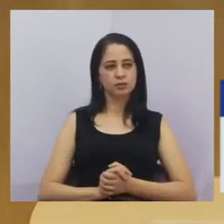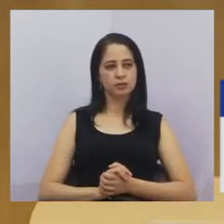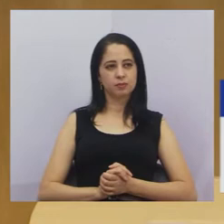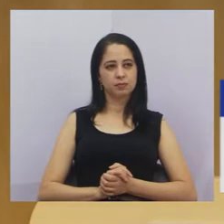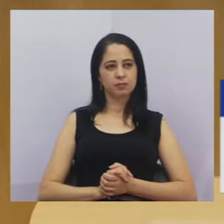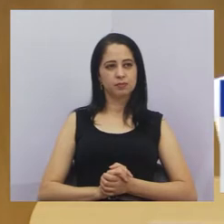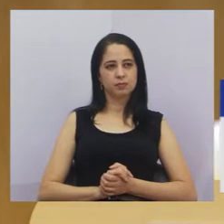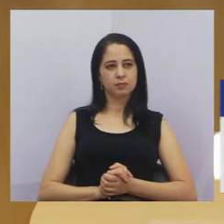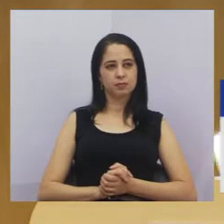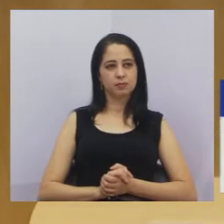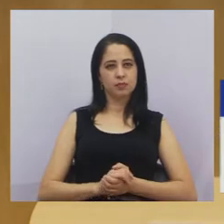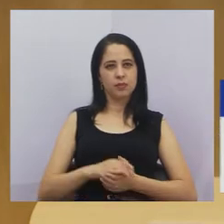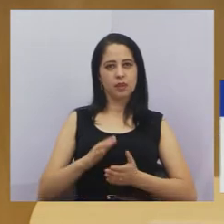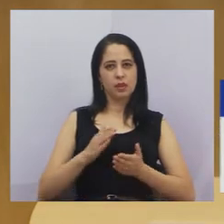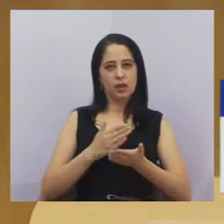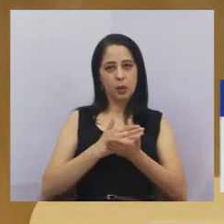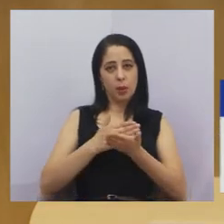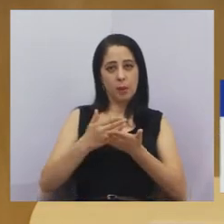a partir do dia 1º.